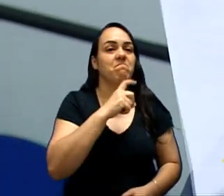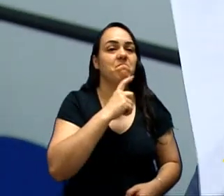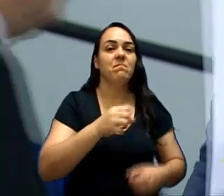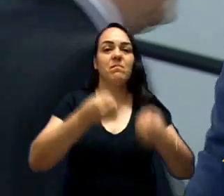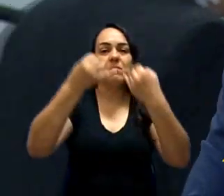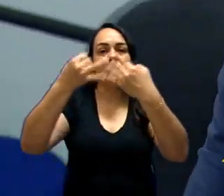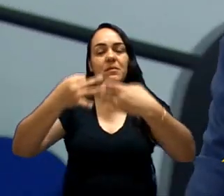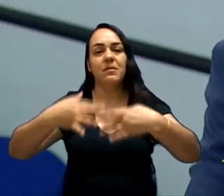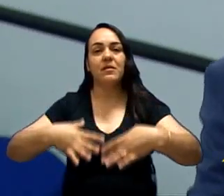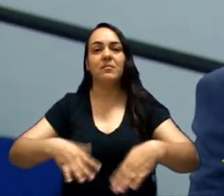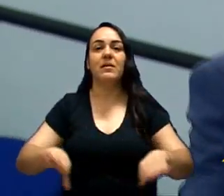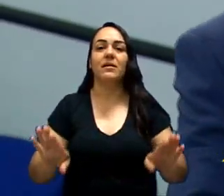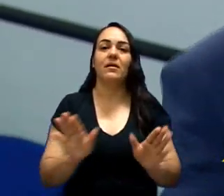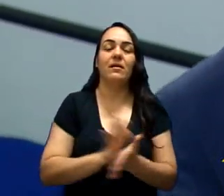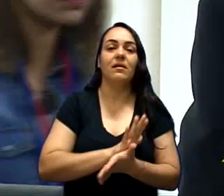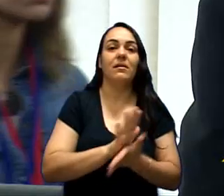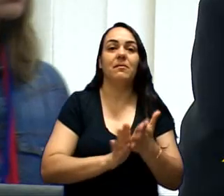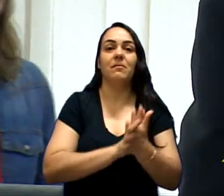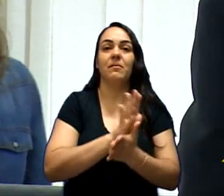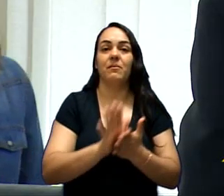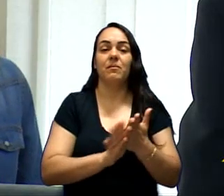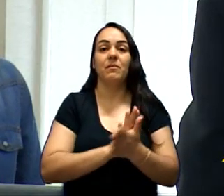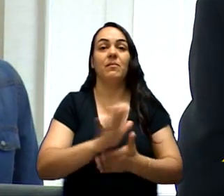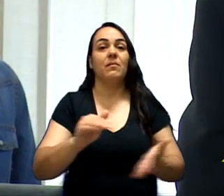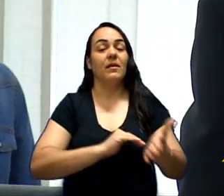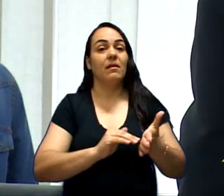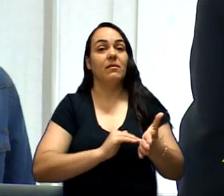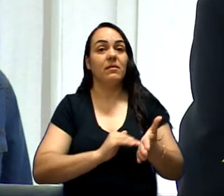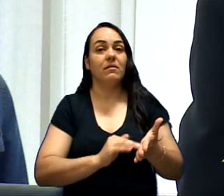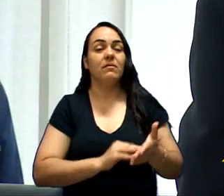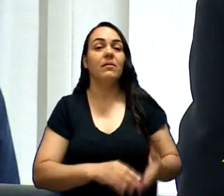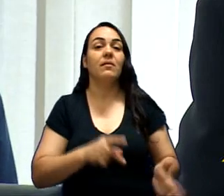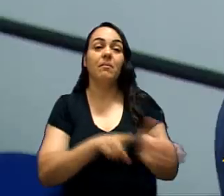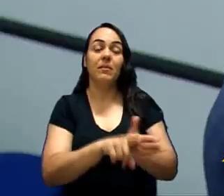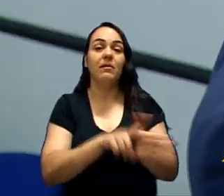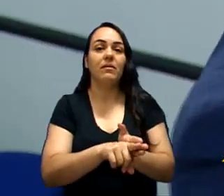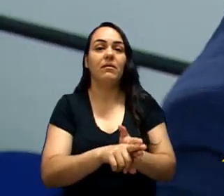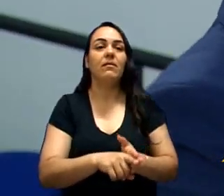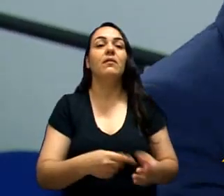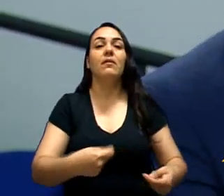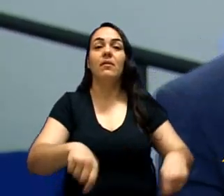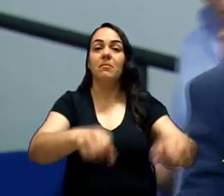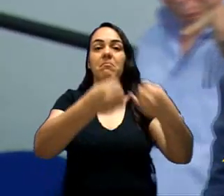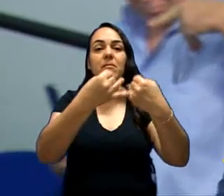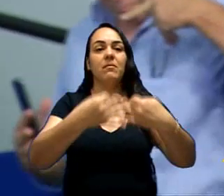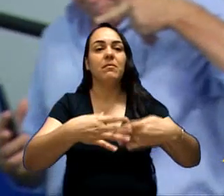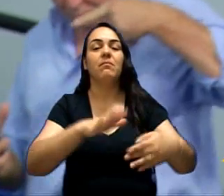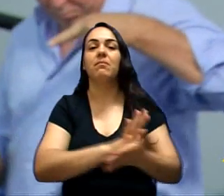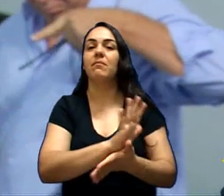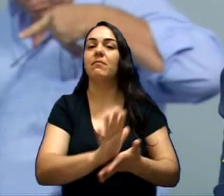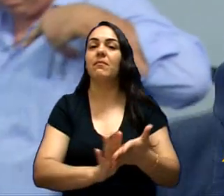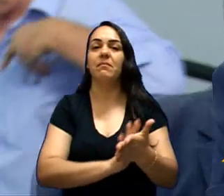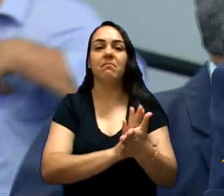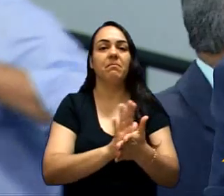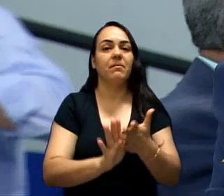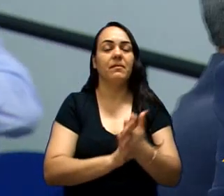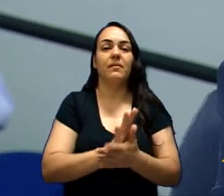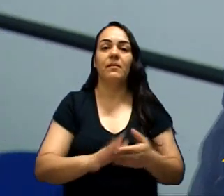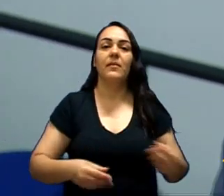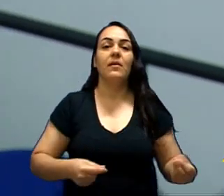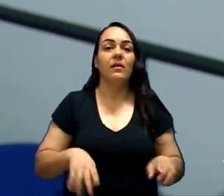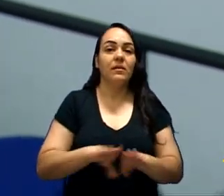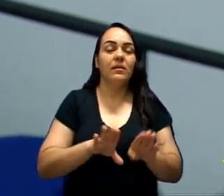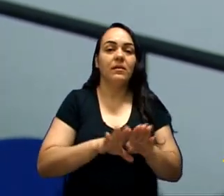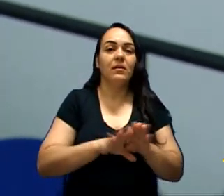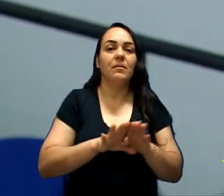para o secretário de governo. Quem caminha isso? Não é eu, é o secretário da Serim. Aí você vem falar para o Flávio Chaves, gentilmente, que vem aqui todo dia. É